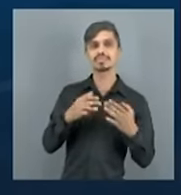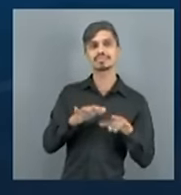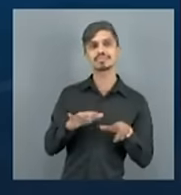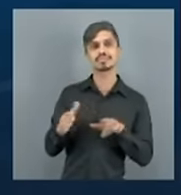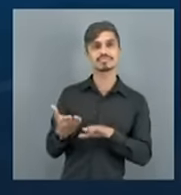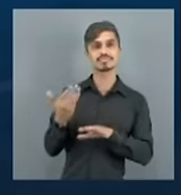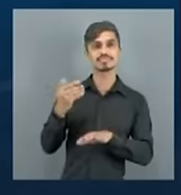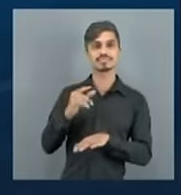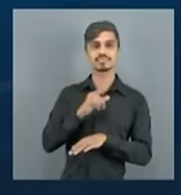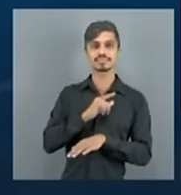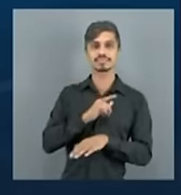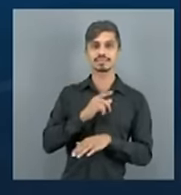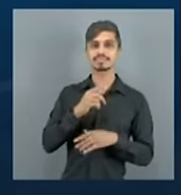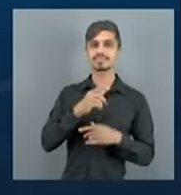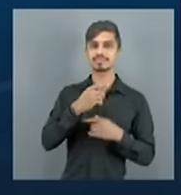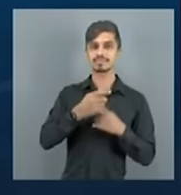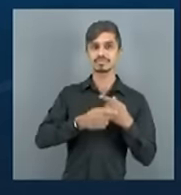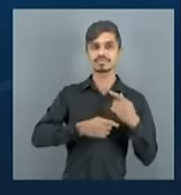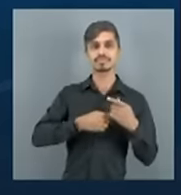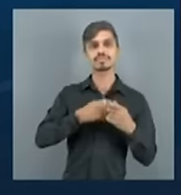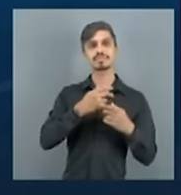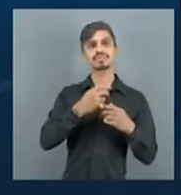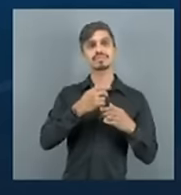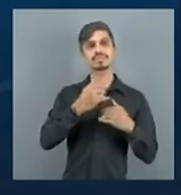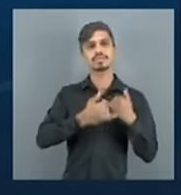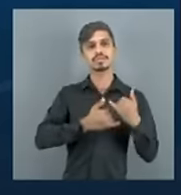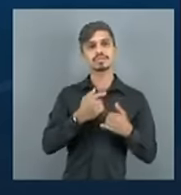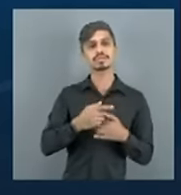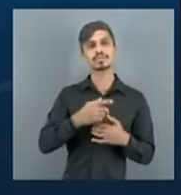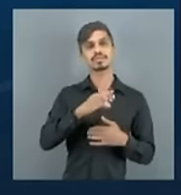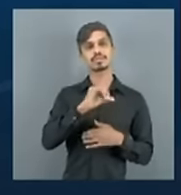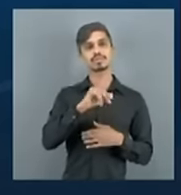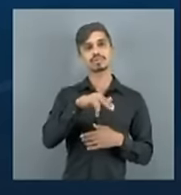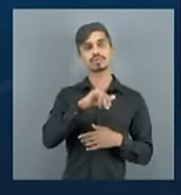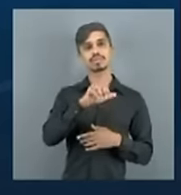retrasada, eu fiz 2 jogos na Colômbia, da primeira divisão. Então, assim,